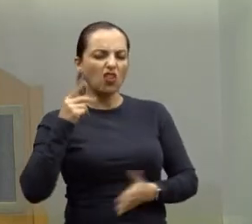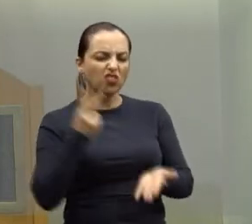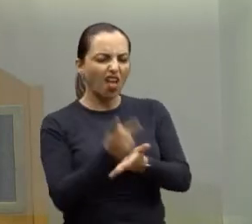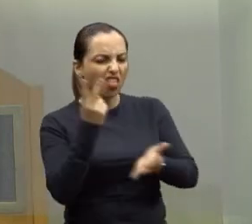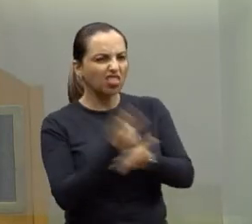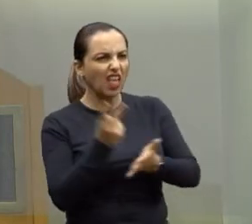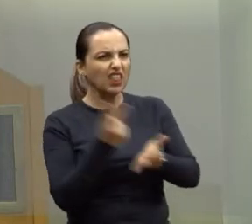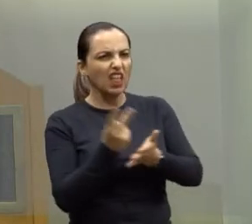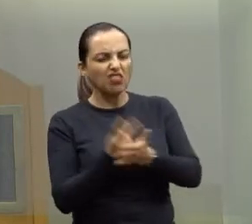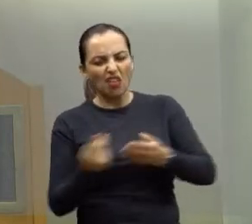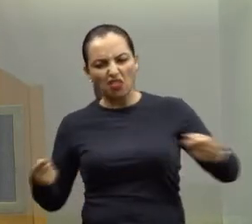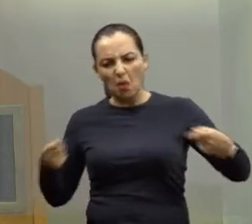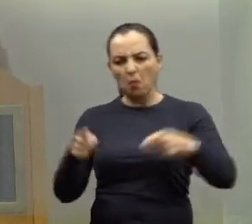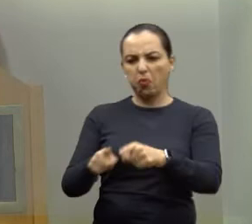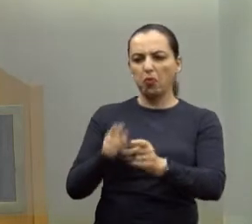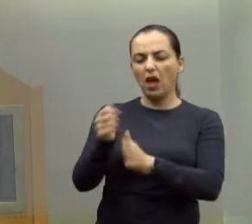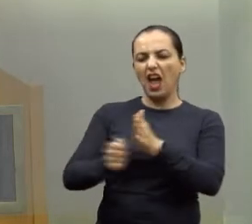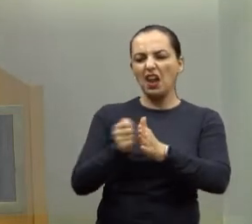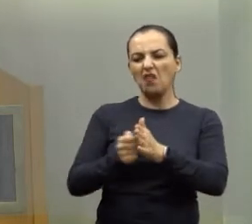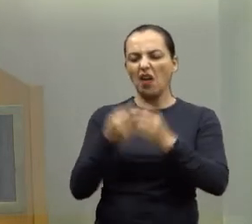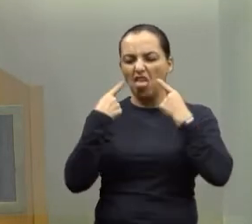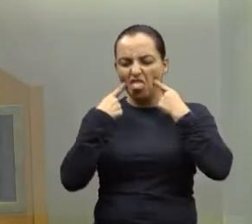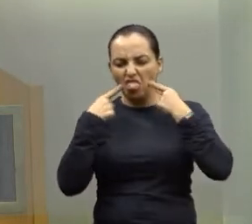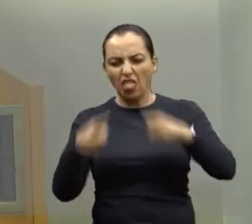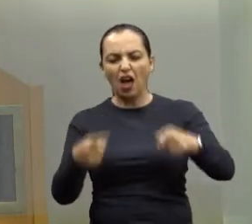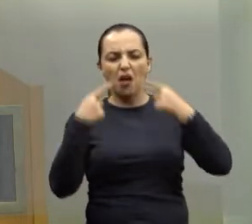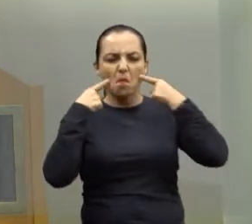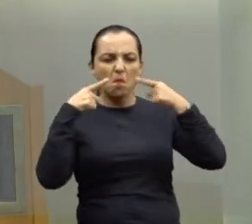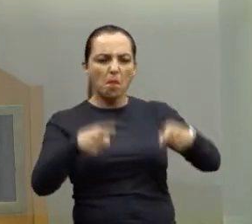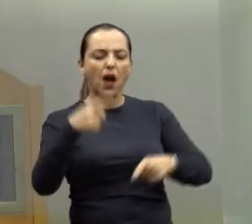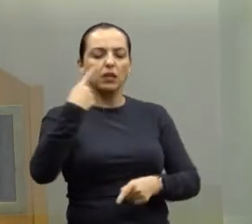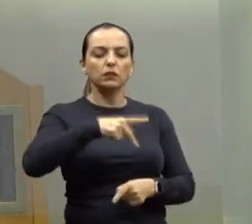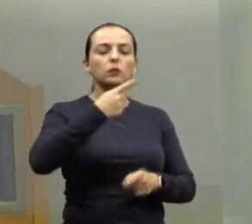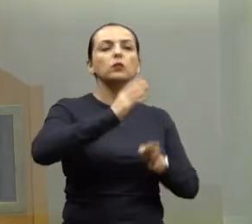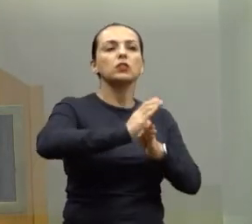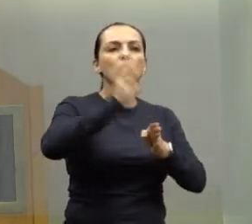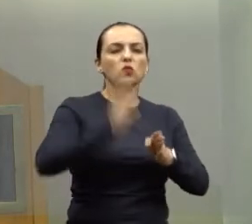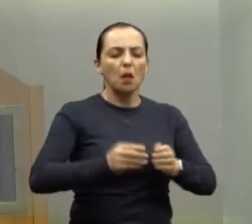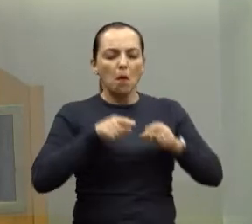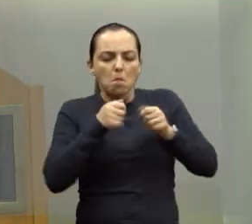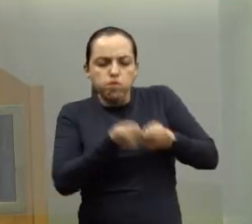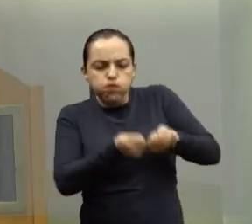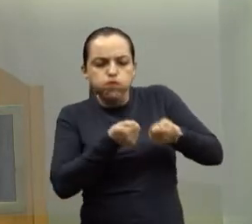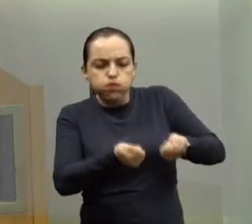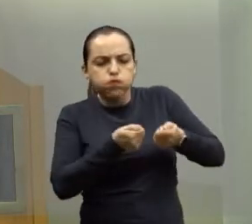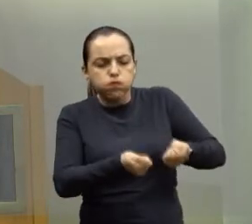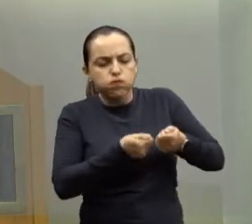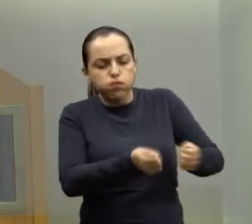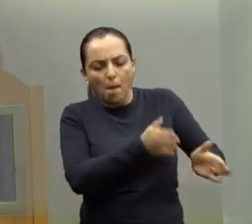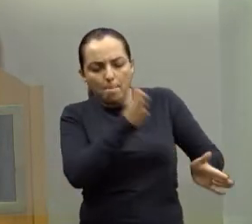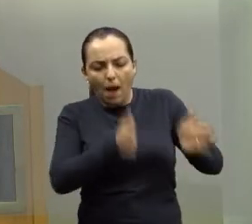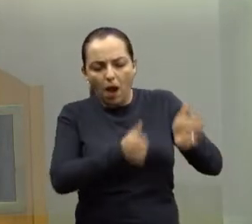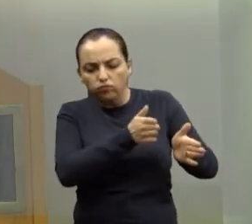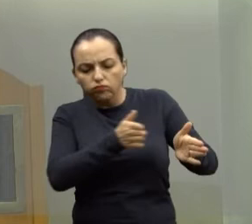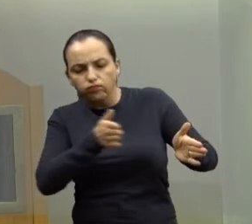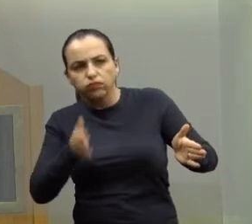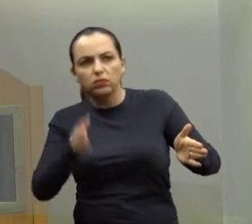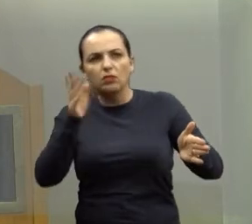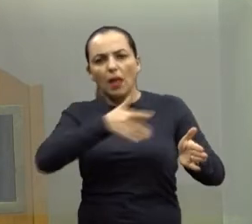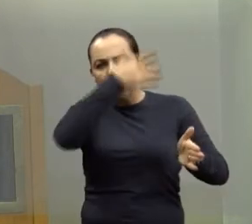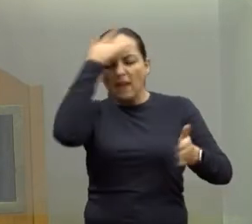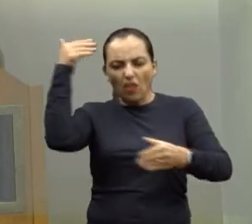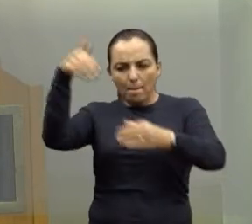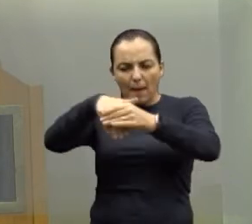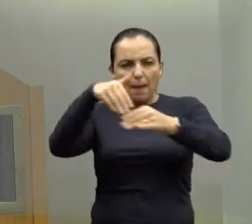ofendia a nossa cidade atacava onde essa Câmara sofreu tantas pressões nos últimos períodos por meia dúzia que foi para